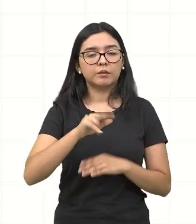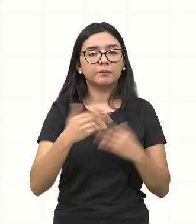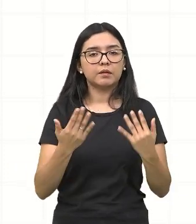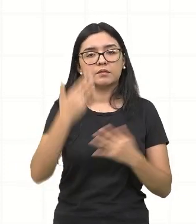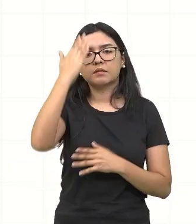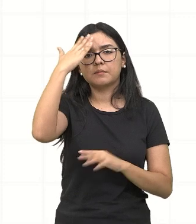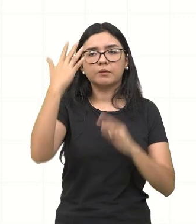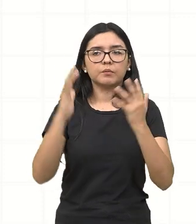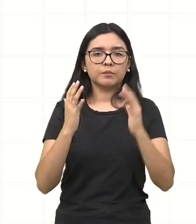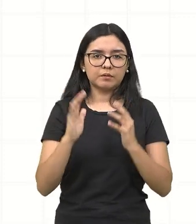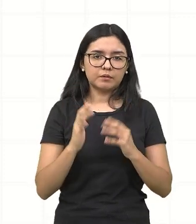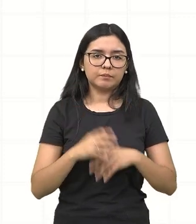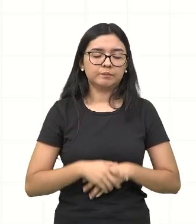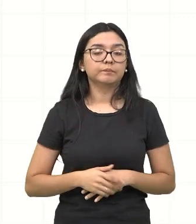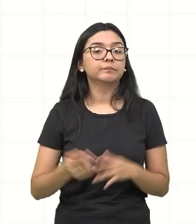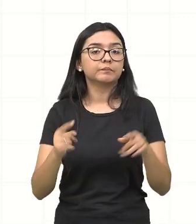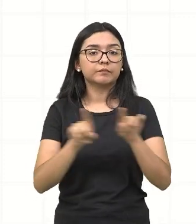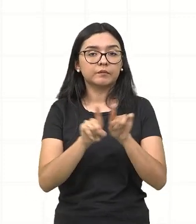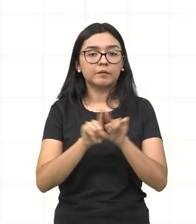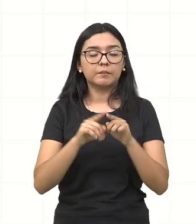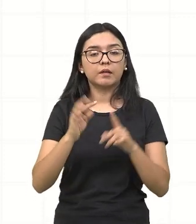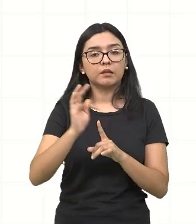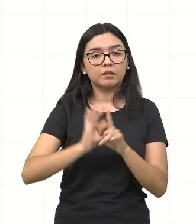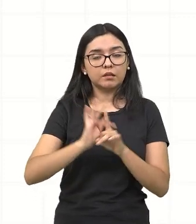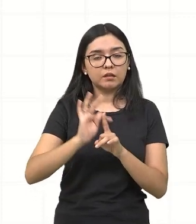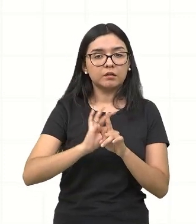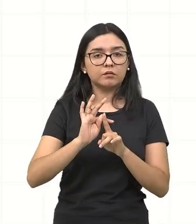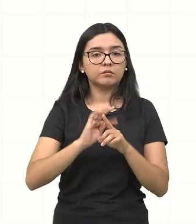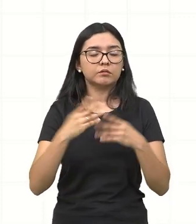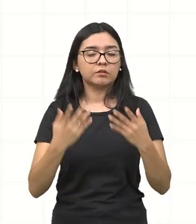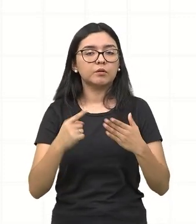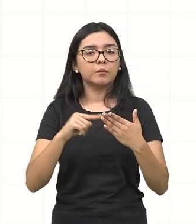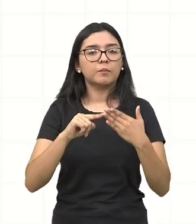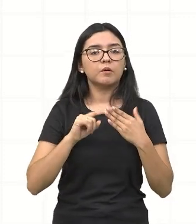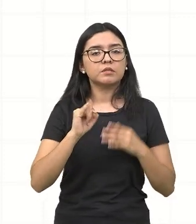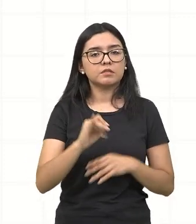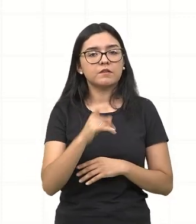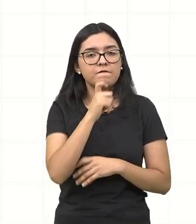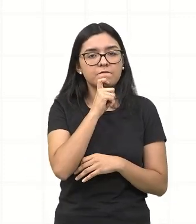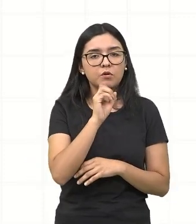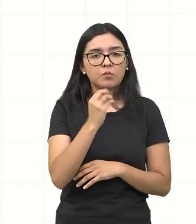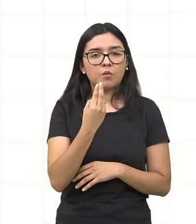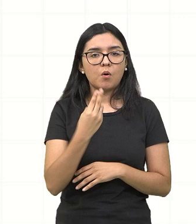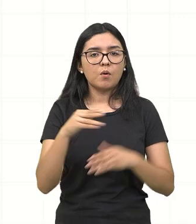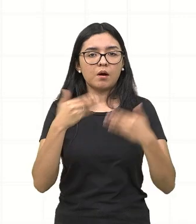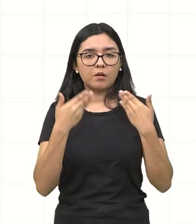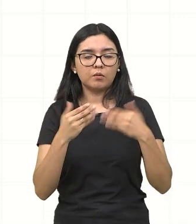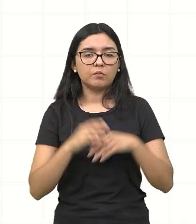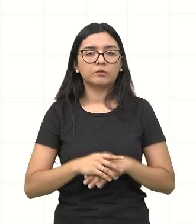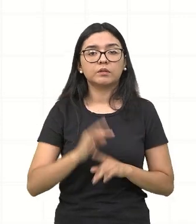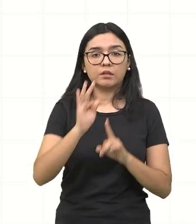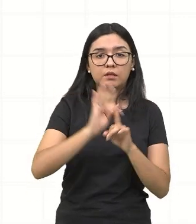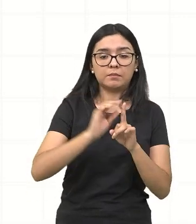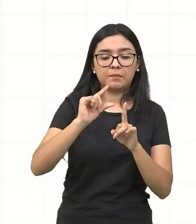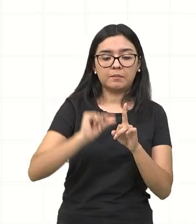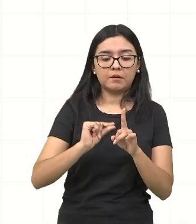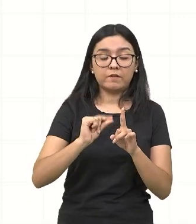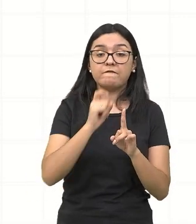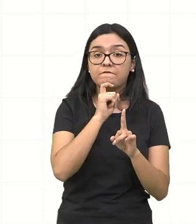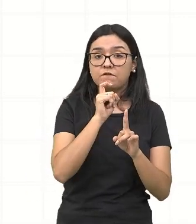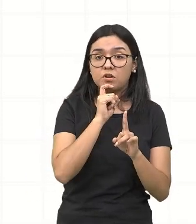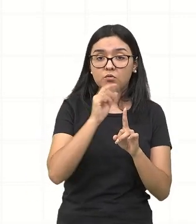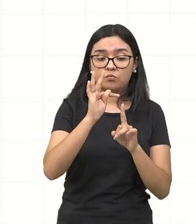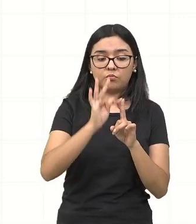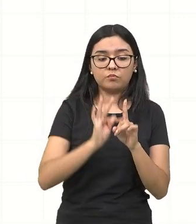tempo. É a temperatura que nos dá a sensação de frio e calor. Temperaturas baixas, sensação de